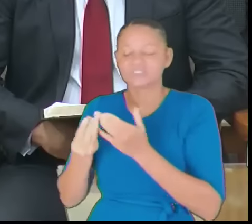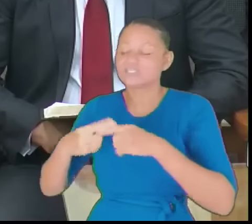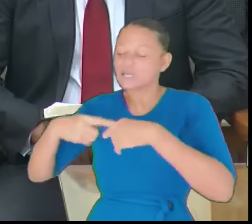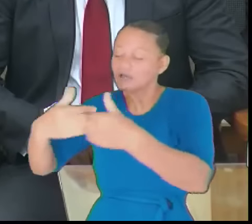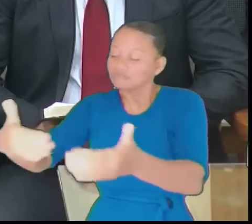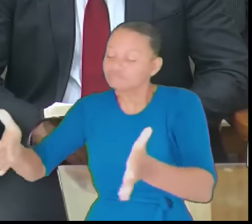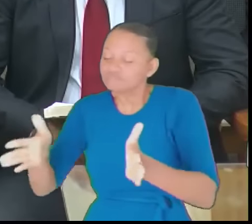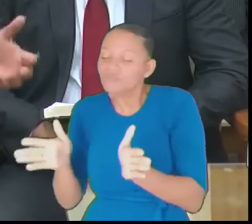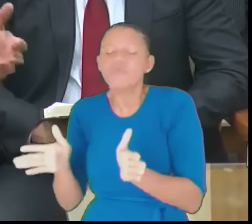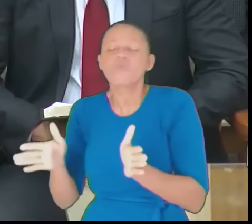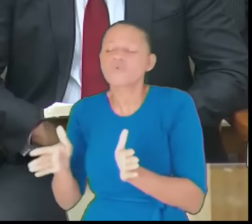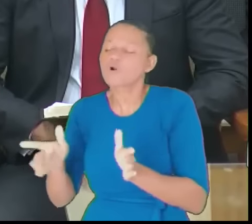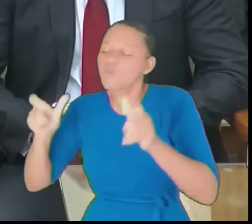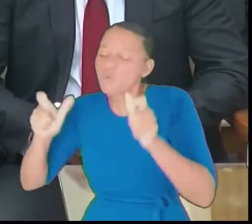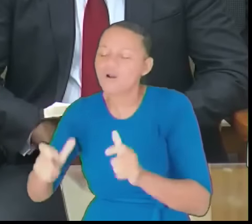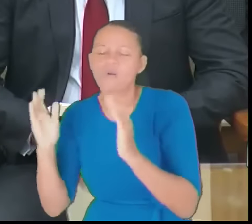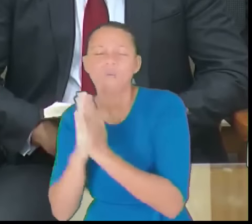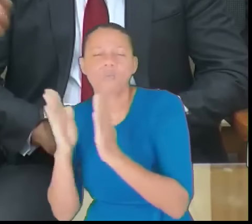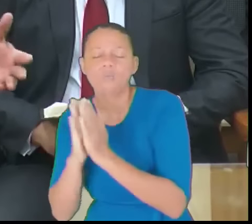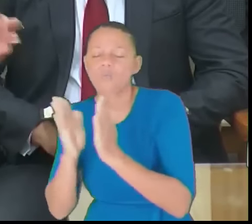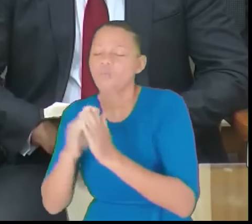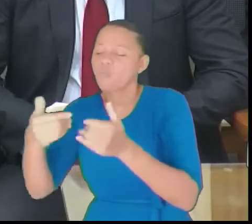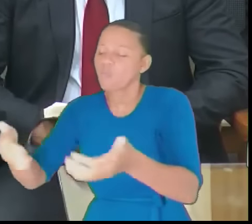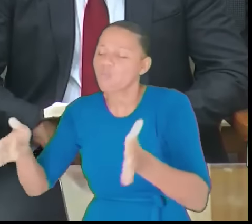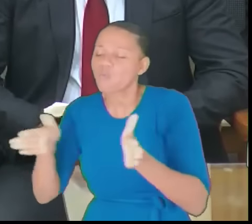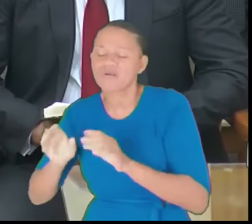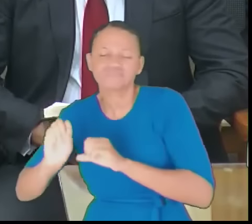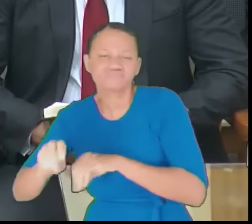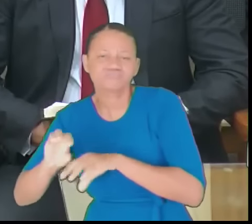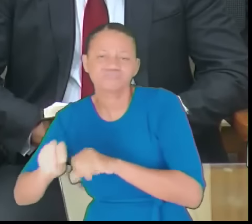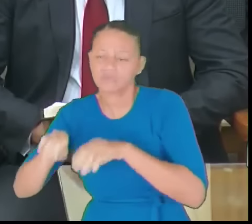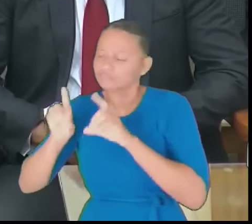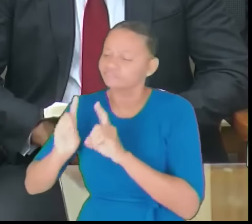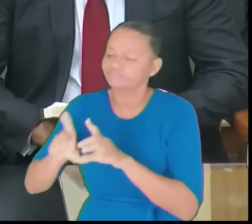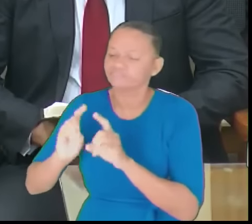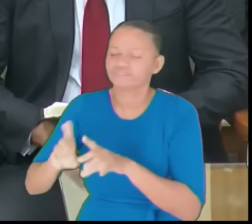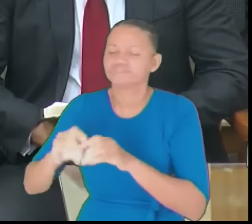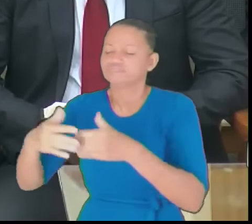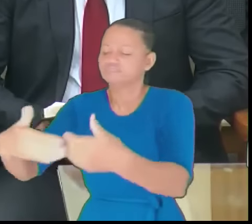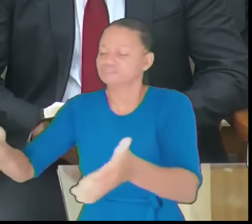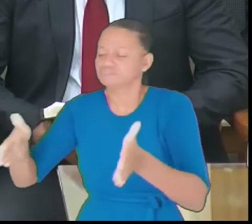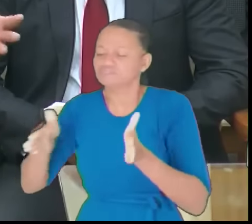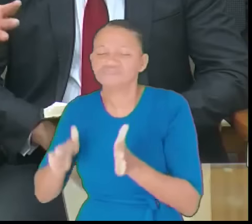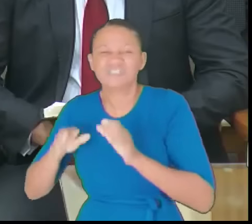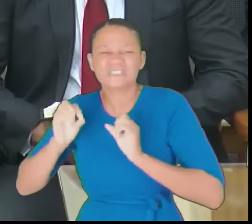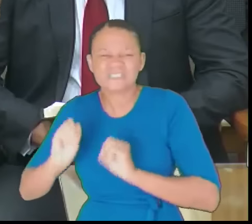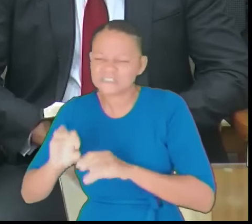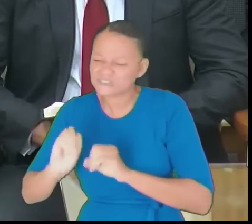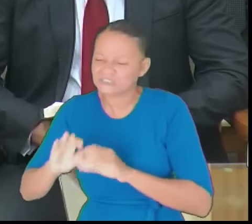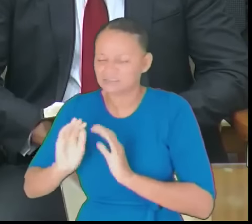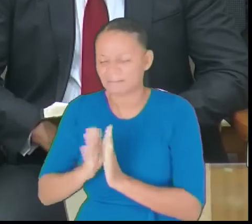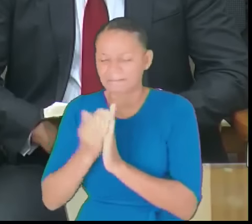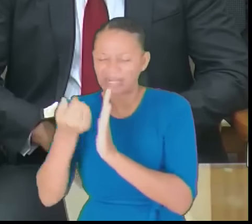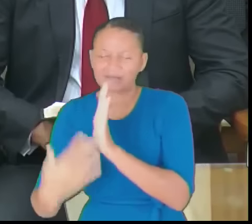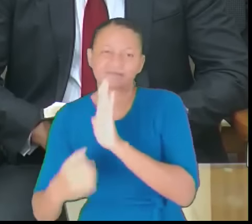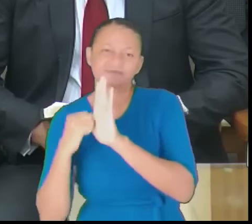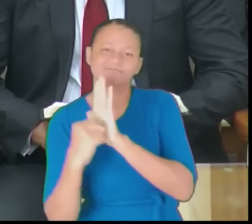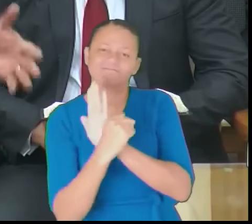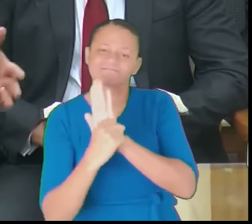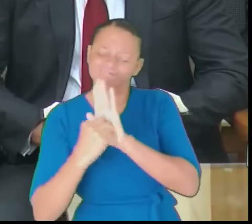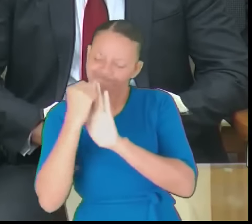no jardim da meditação, no jardim da doutrina, no jardim da administração dos sacramentos, no jardim